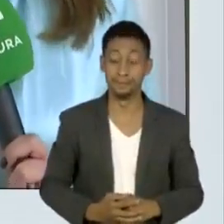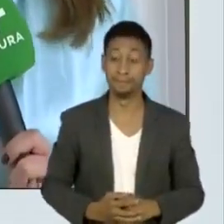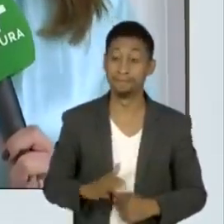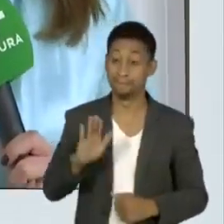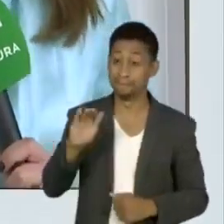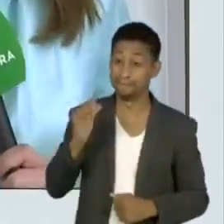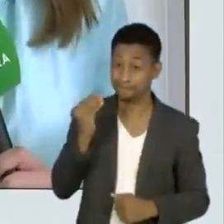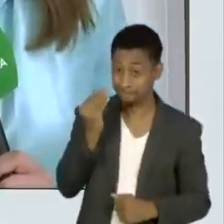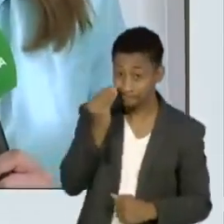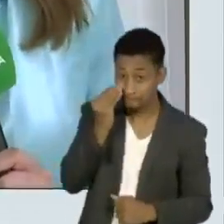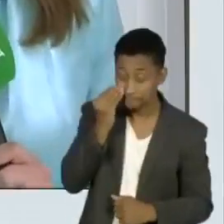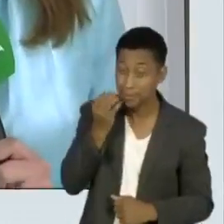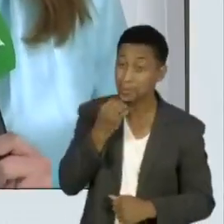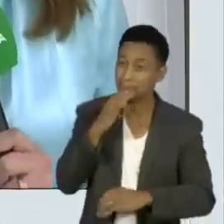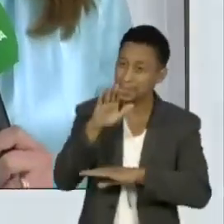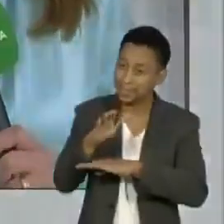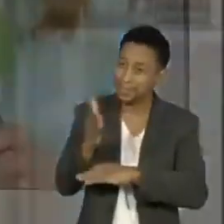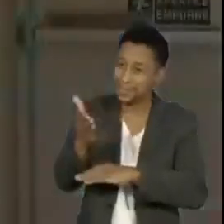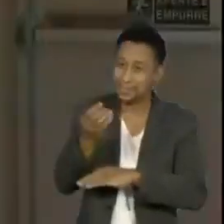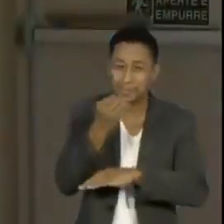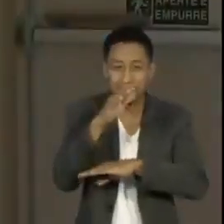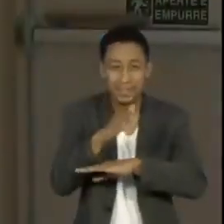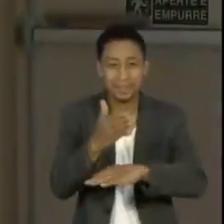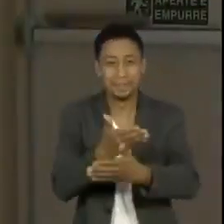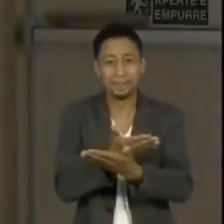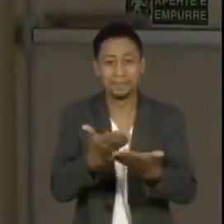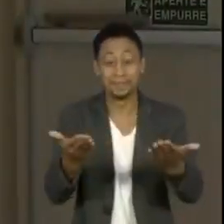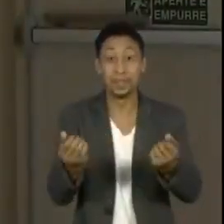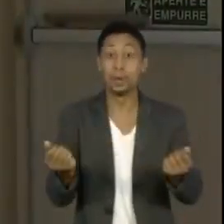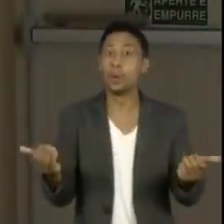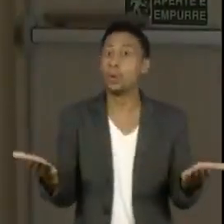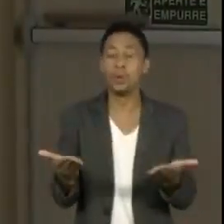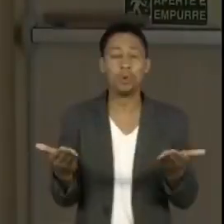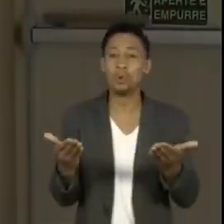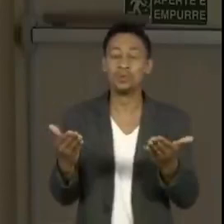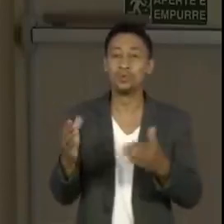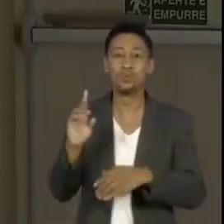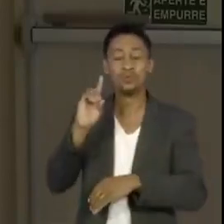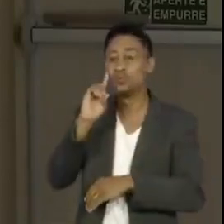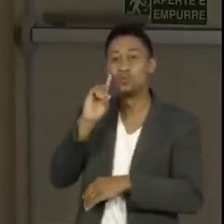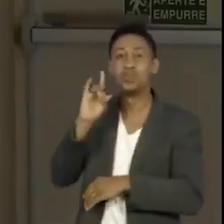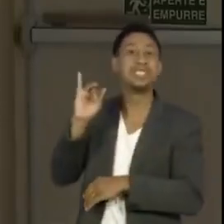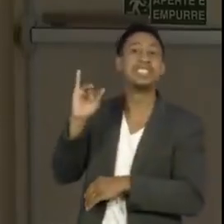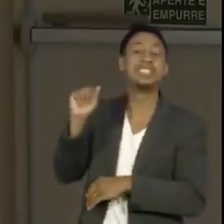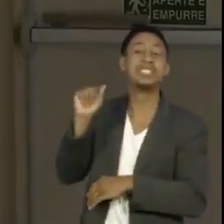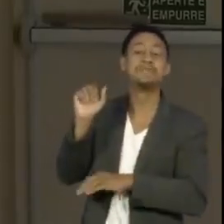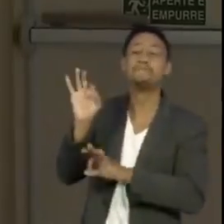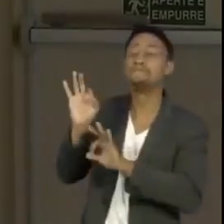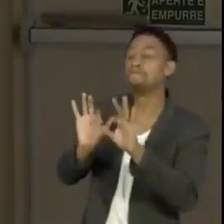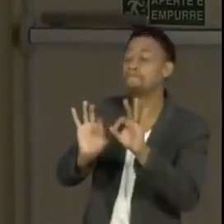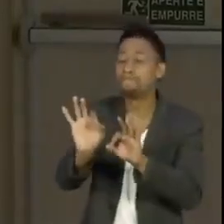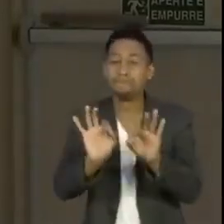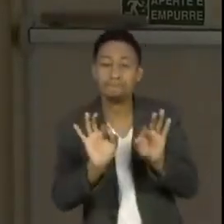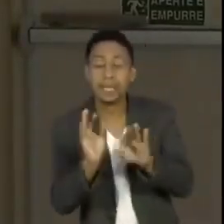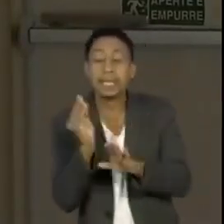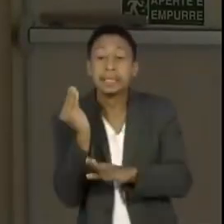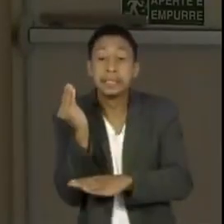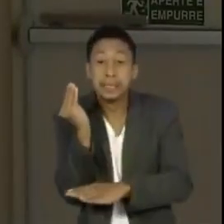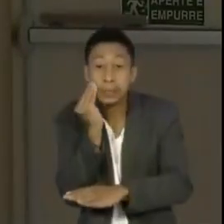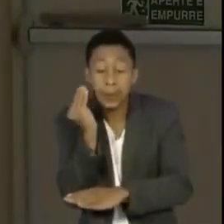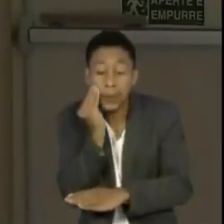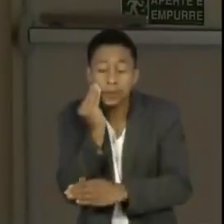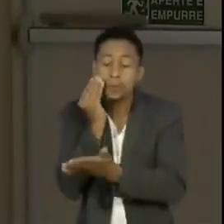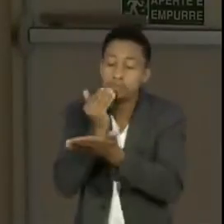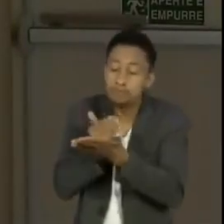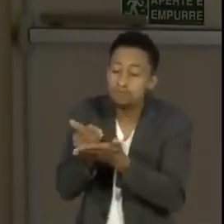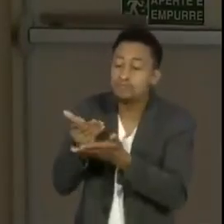Oi, Joyce. Boa tarde a você, boa tarde a todos. Hoje está sendo um dia piloto justamente para testar essa mega operação que foi montada